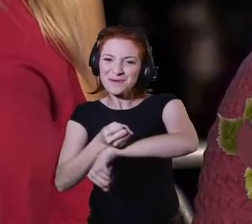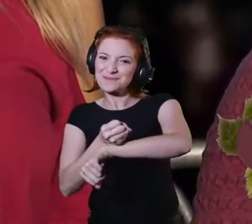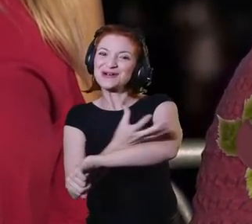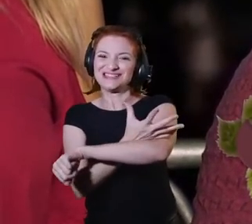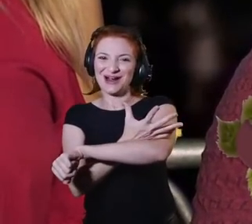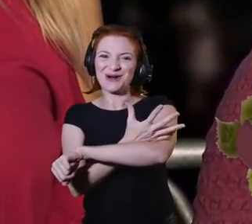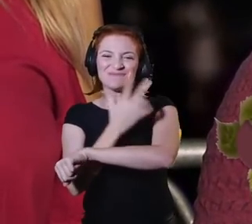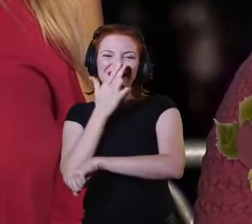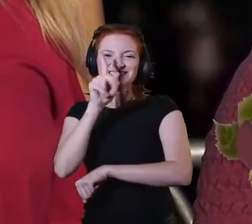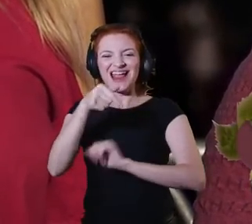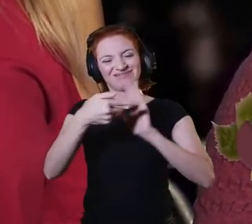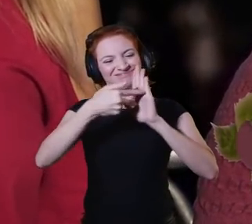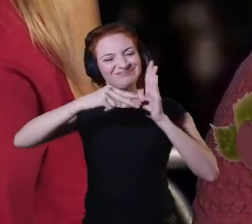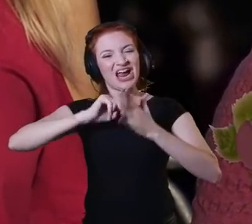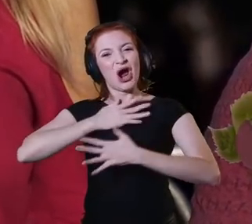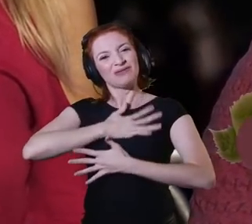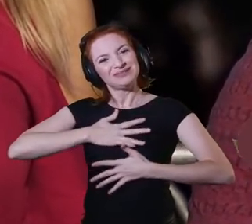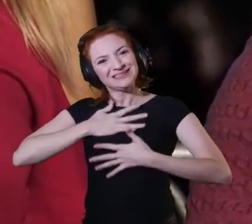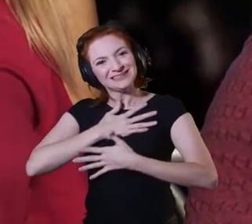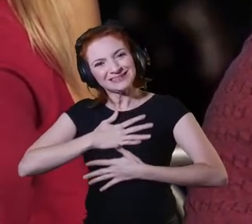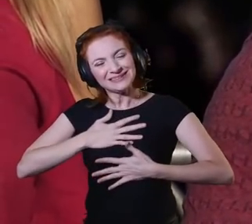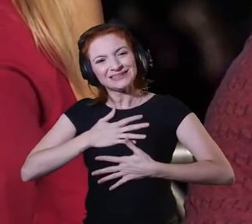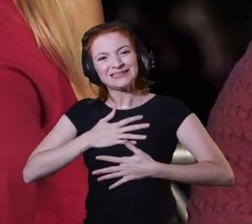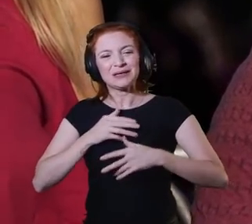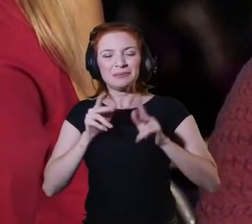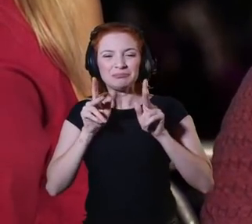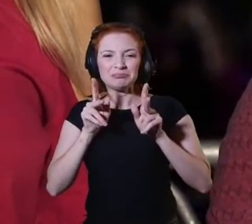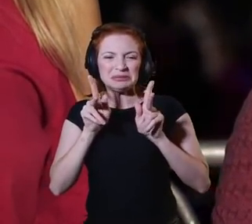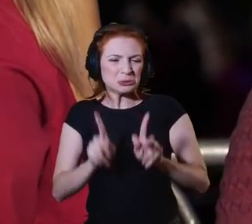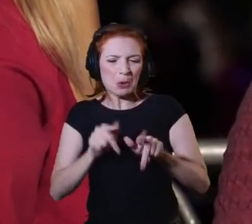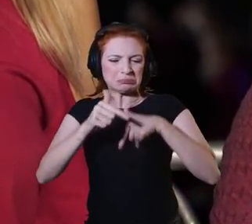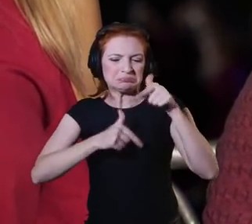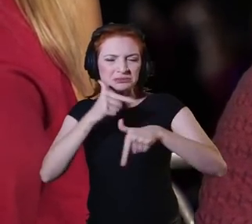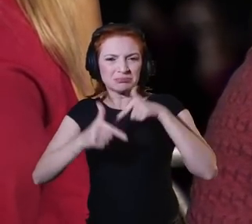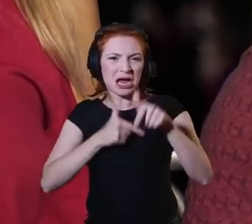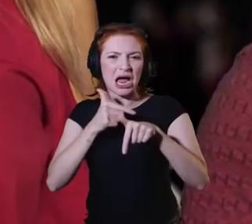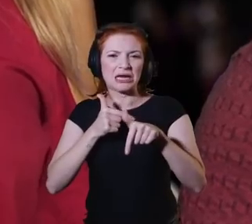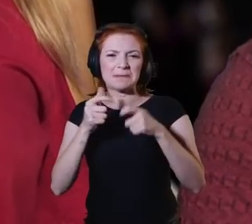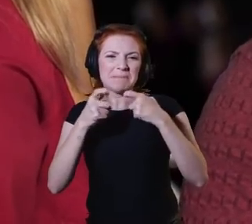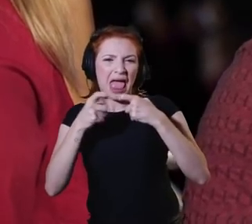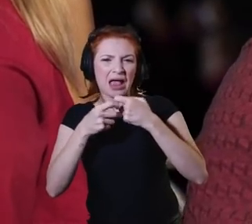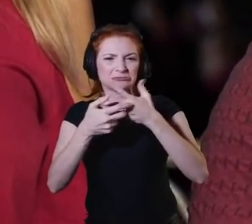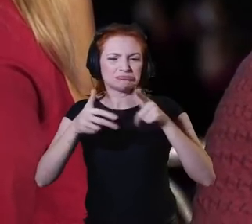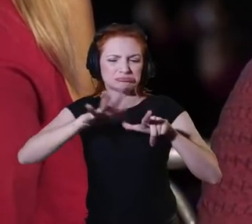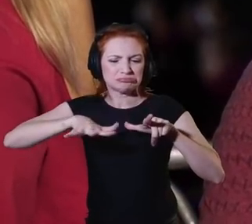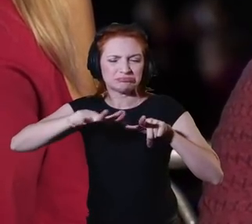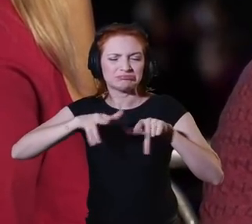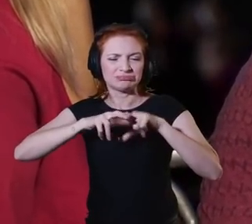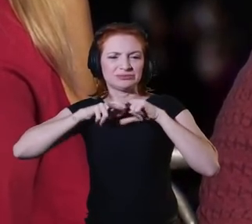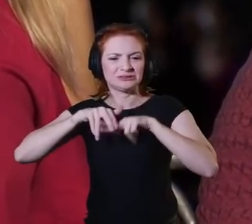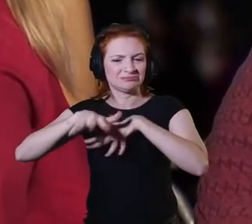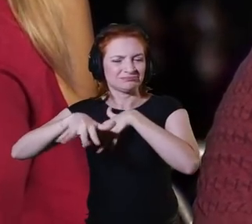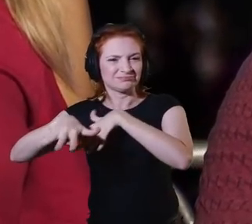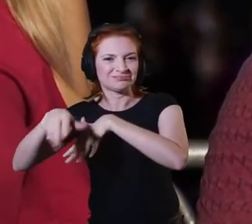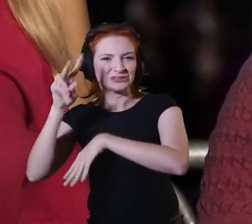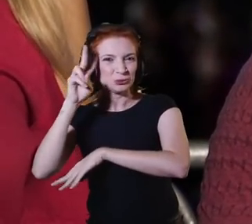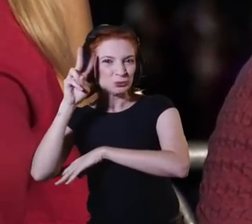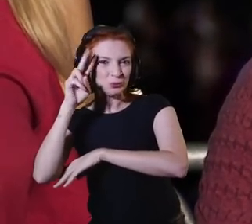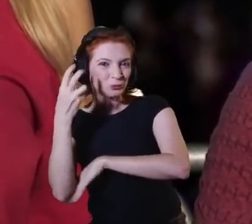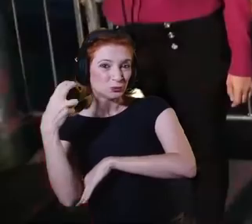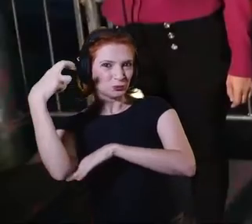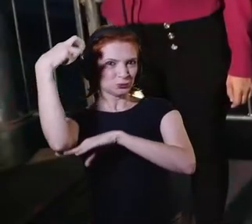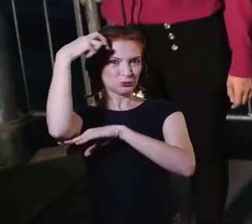homenagem, inclusive, aos profissionais de saúde. Enfim, o desfile da Festa da Uva tem essa característica: história, cultura, tradição e